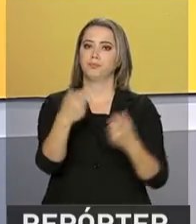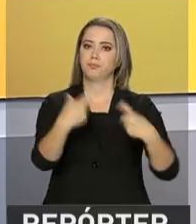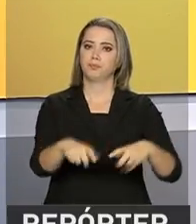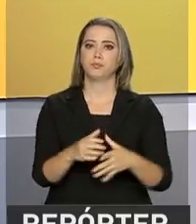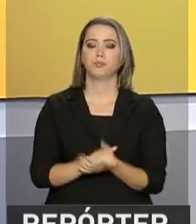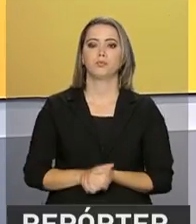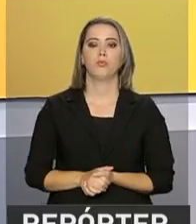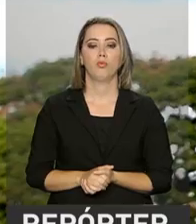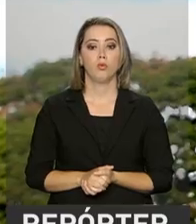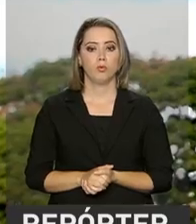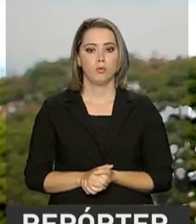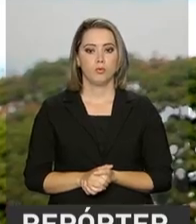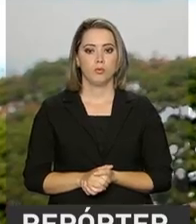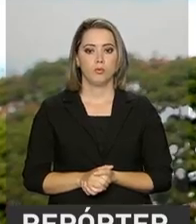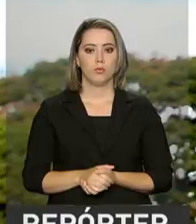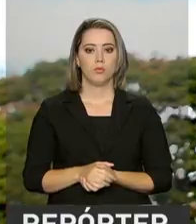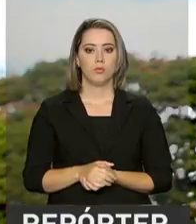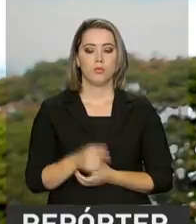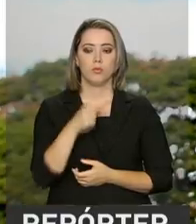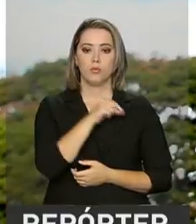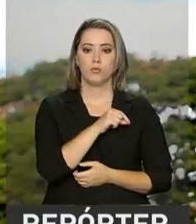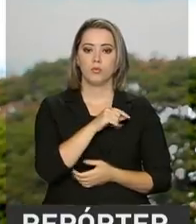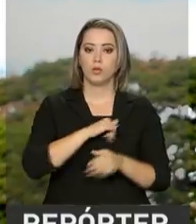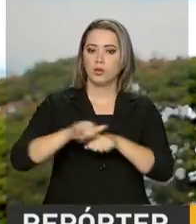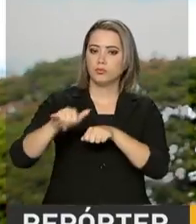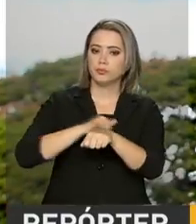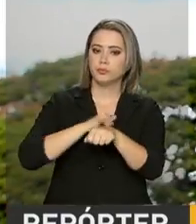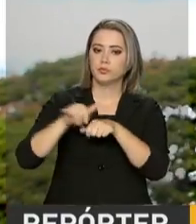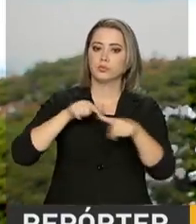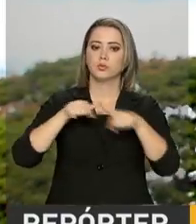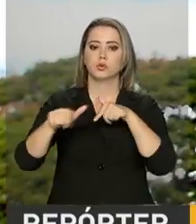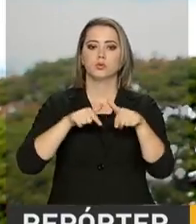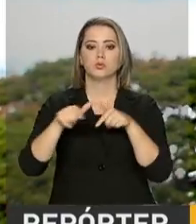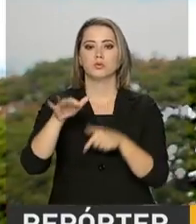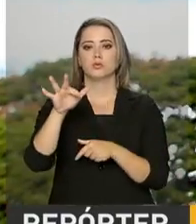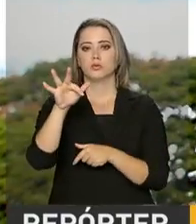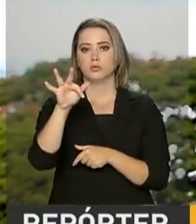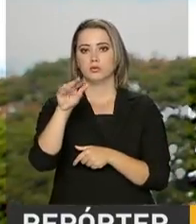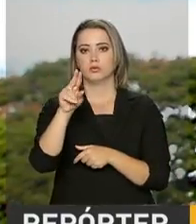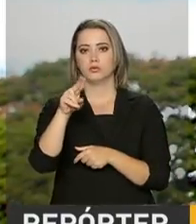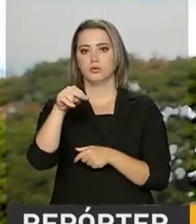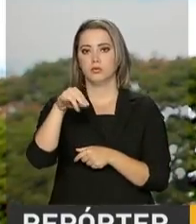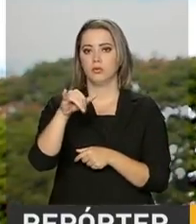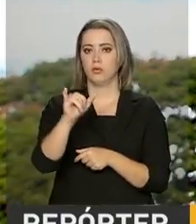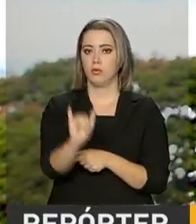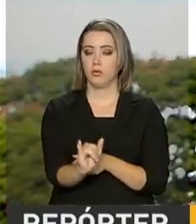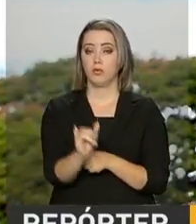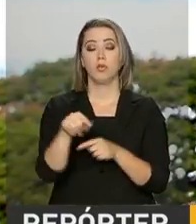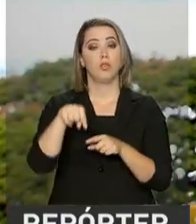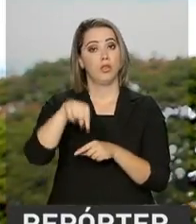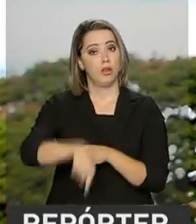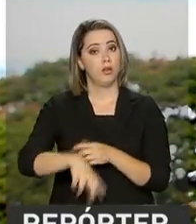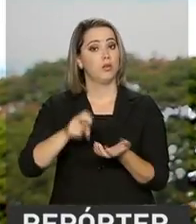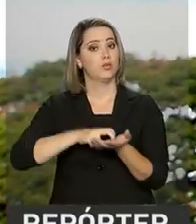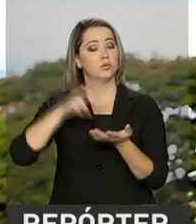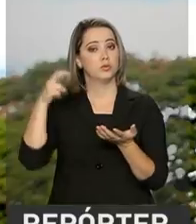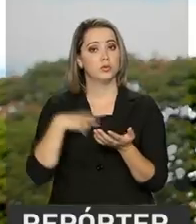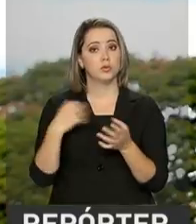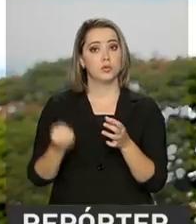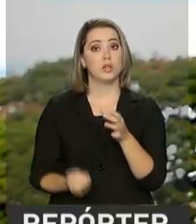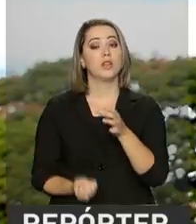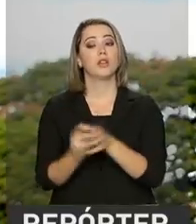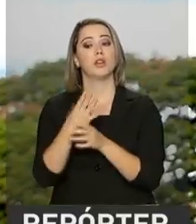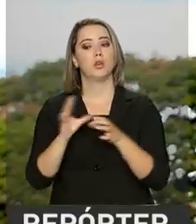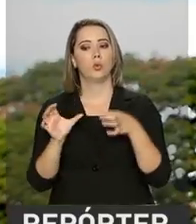detalhes a estratégia de atuação da sonae foi traçada quais reunião esta manhã foi criada uma frente